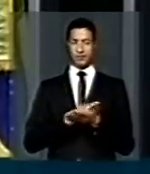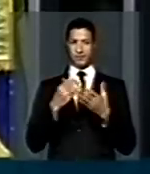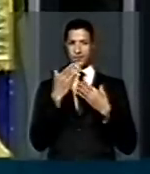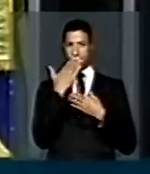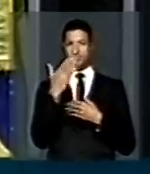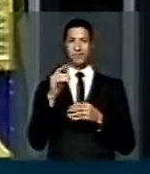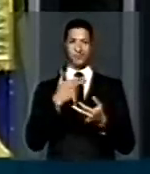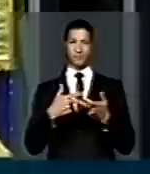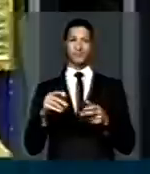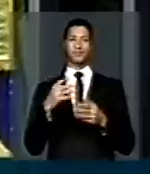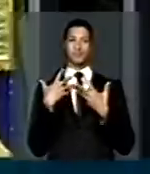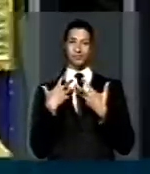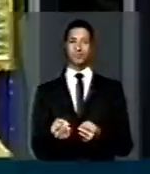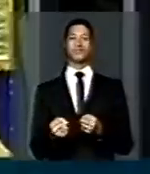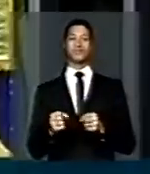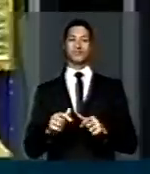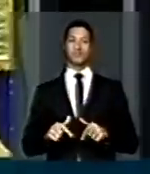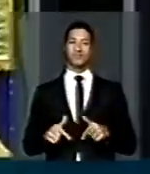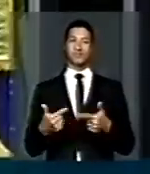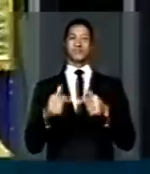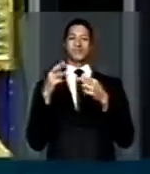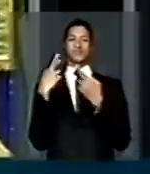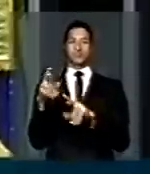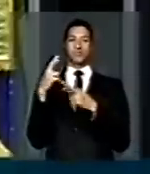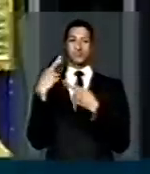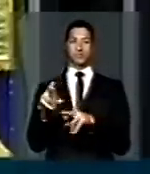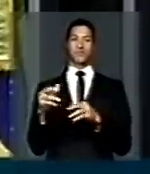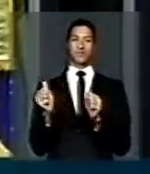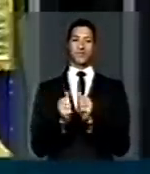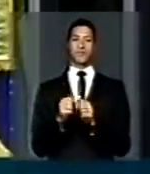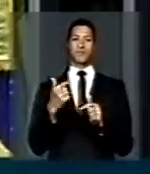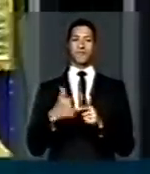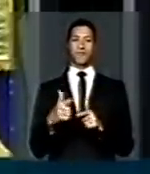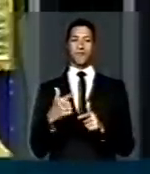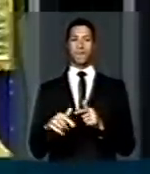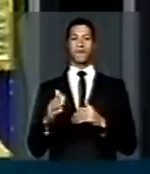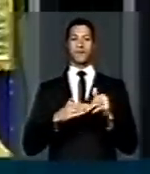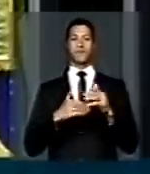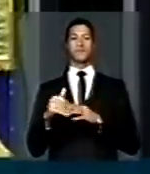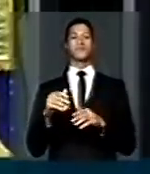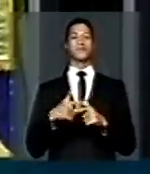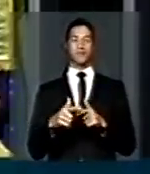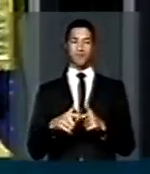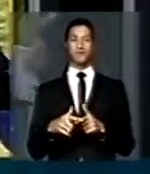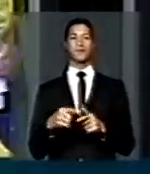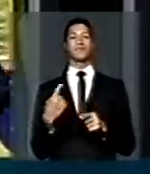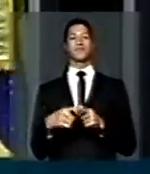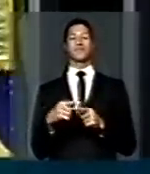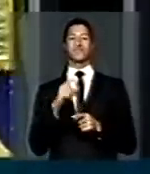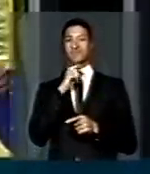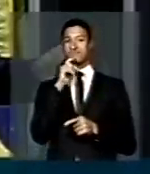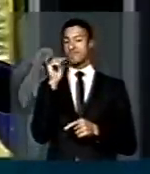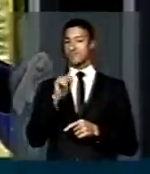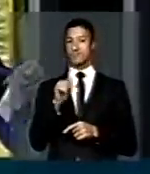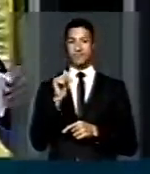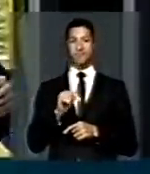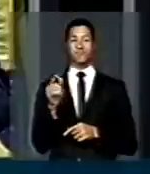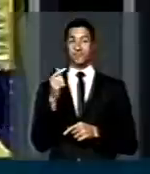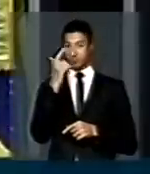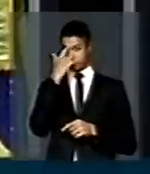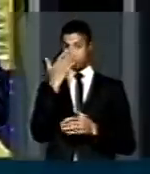atitude e vamos nos rebelar com relação este tipo de situação porque ninguém aqui eu